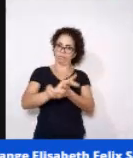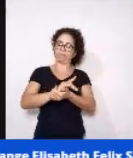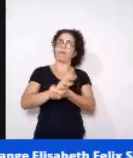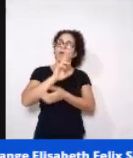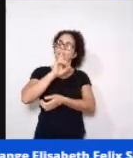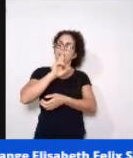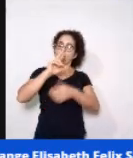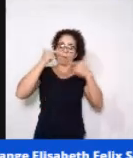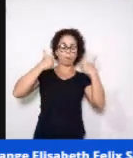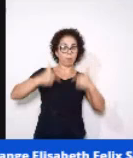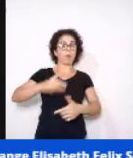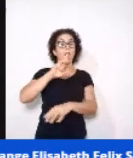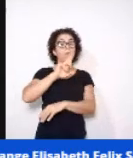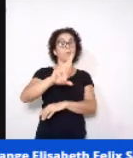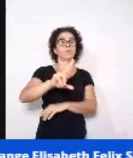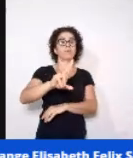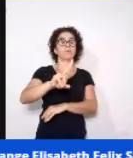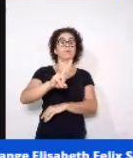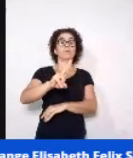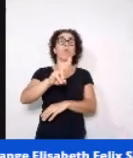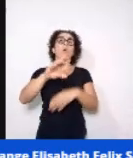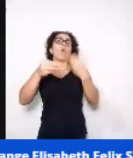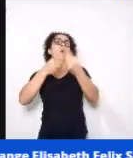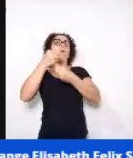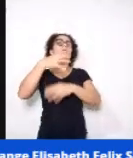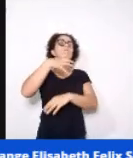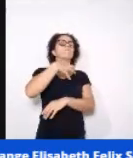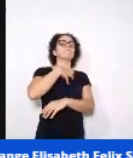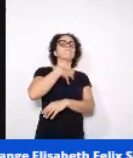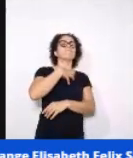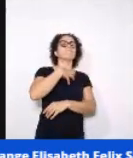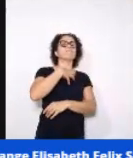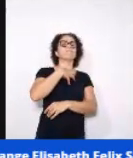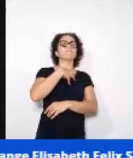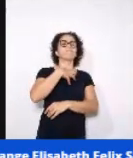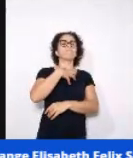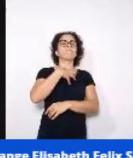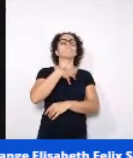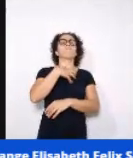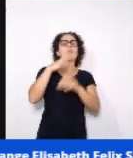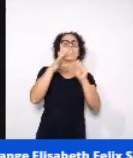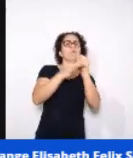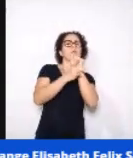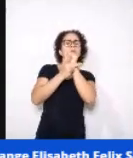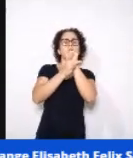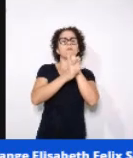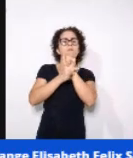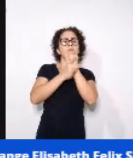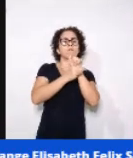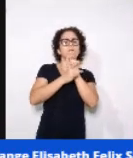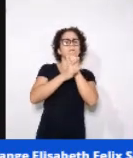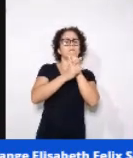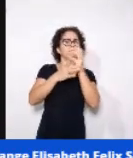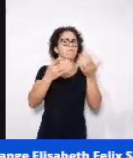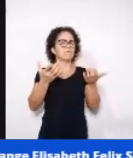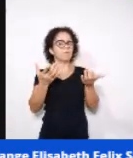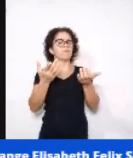isso. Como é que eu vou me sentir? Com ansiedade, com insegurança ou com tensões,